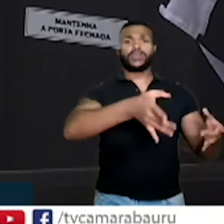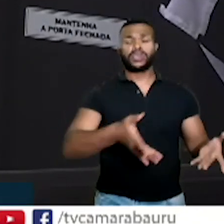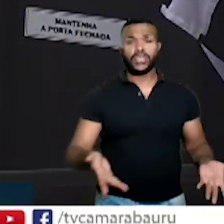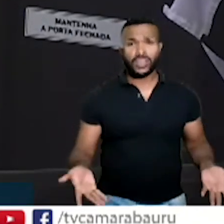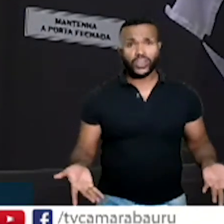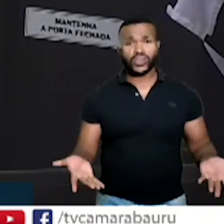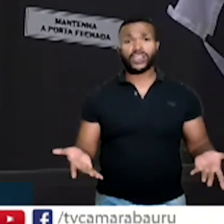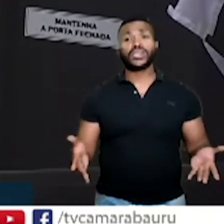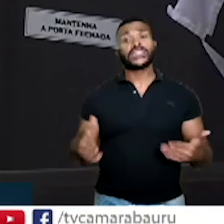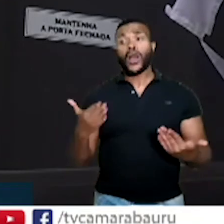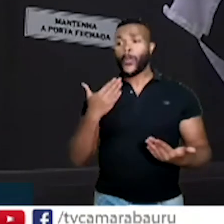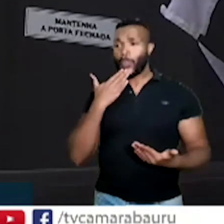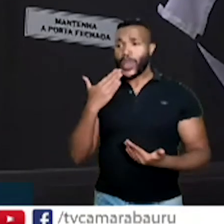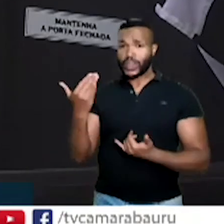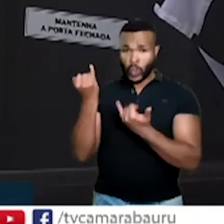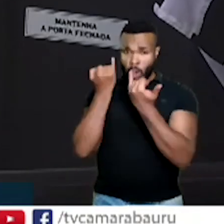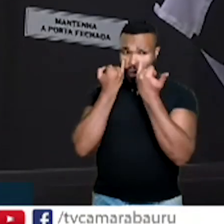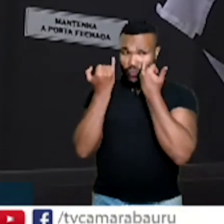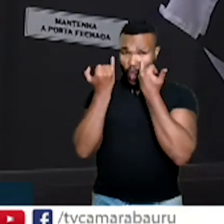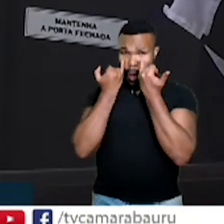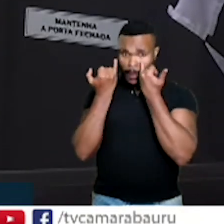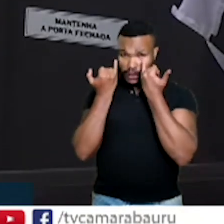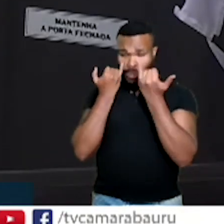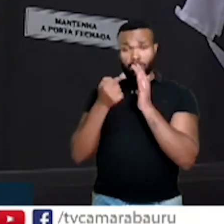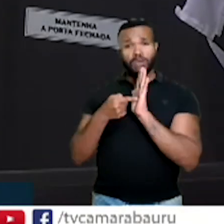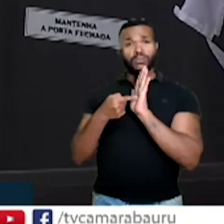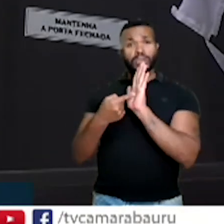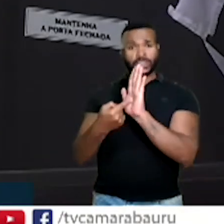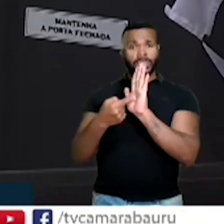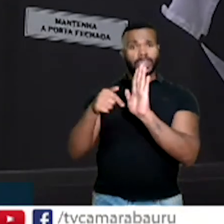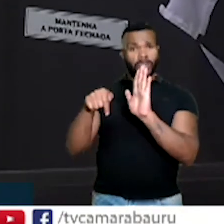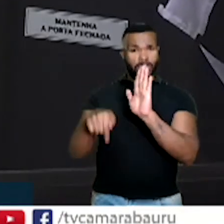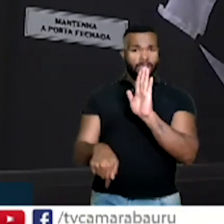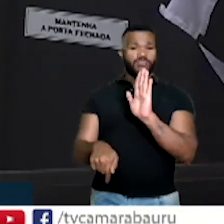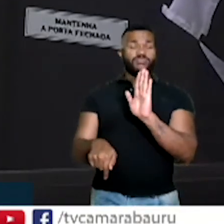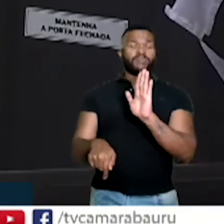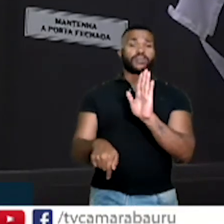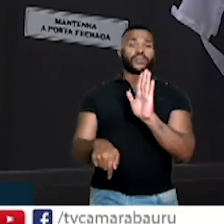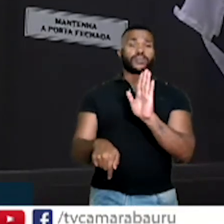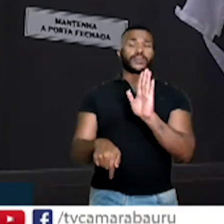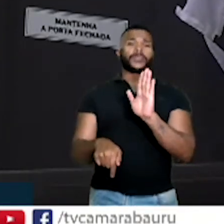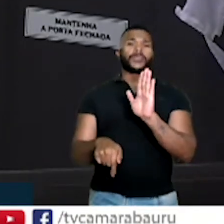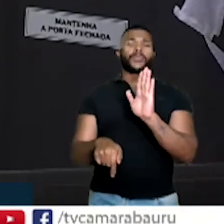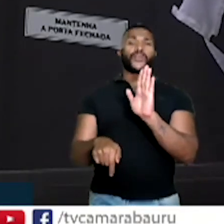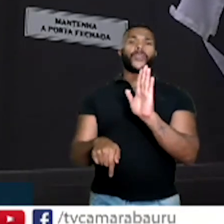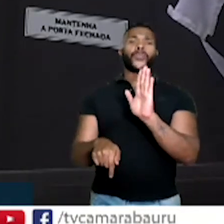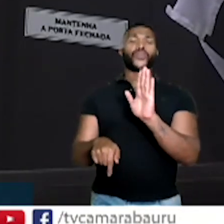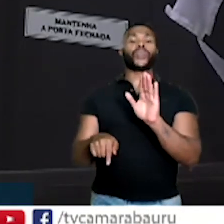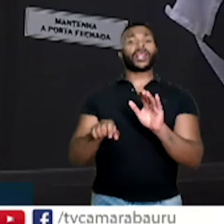informações eu gostaria de estar apresentando aqui, né? E assim que